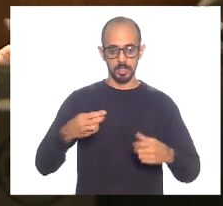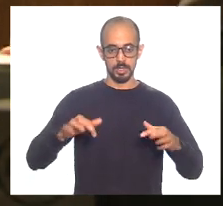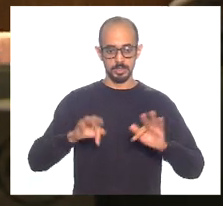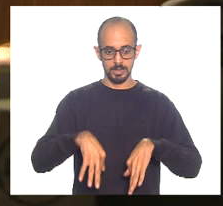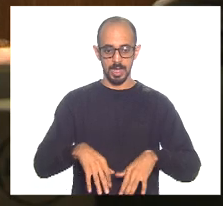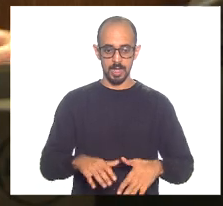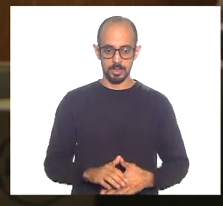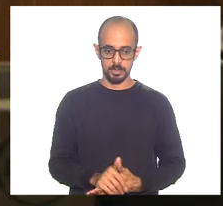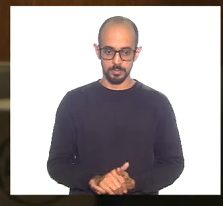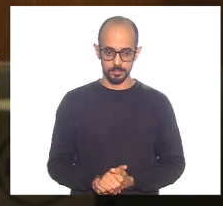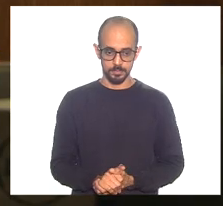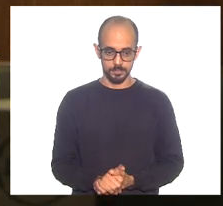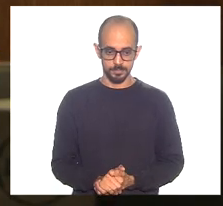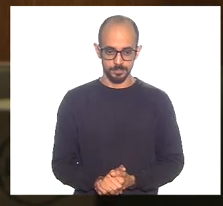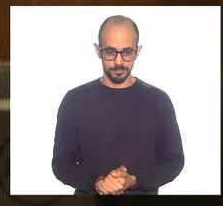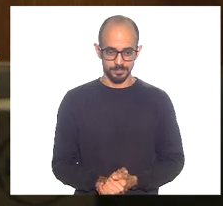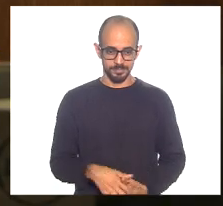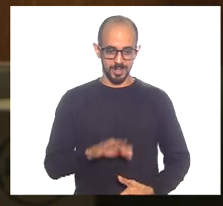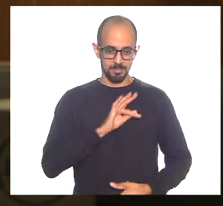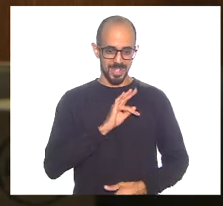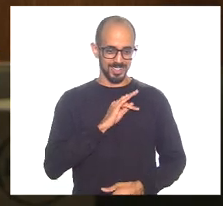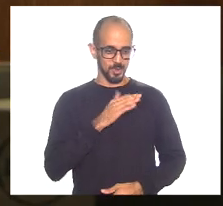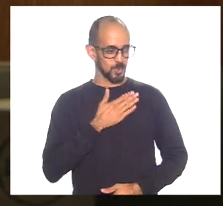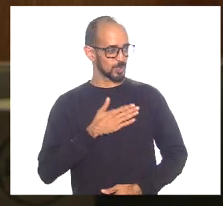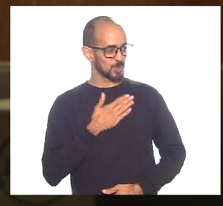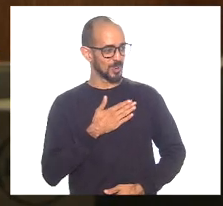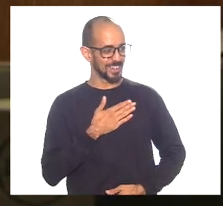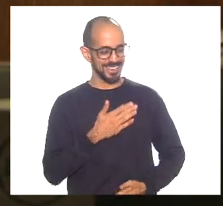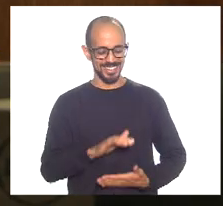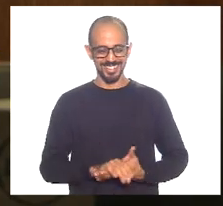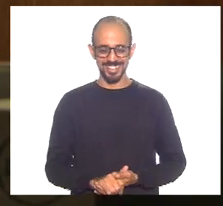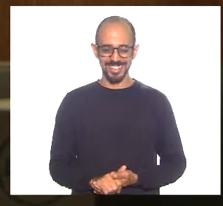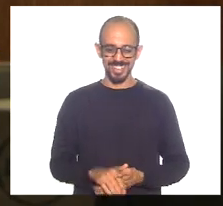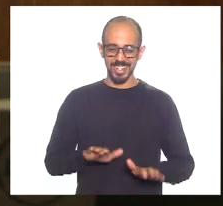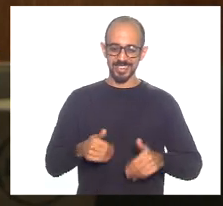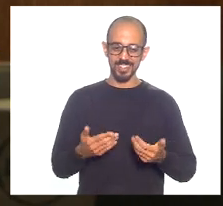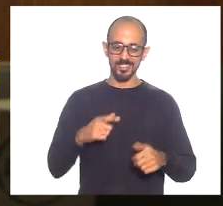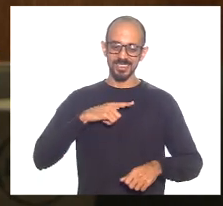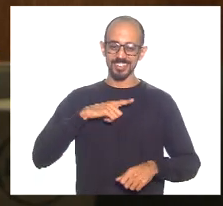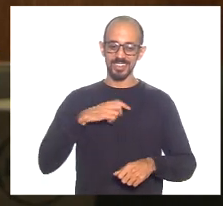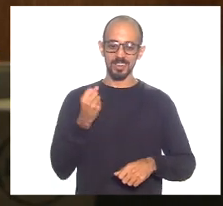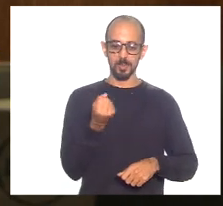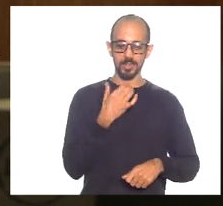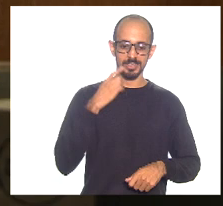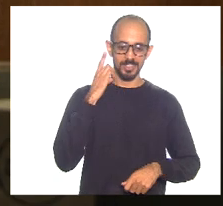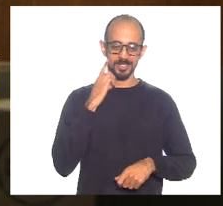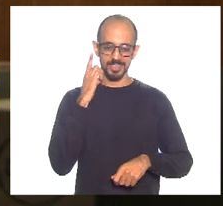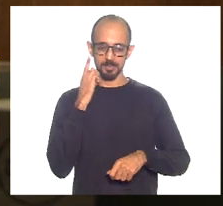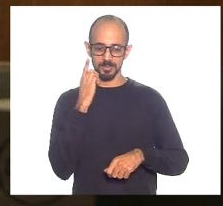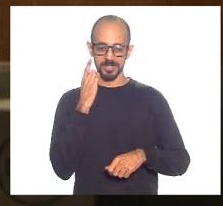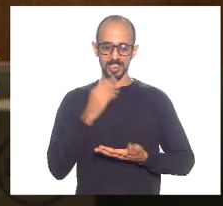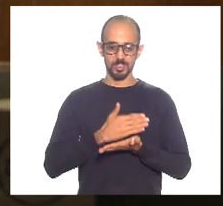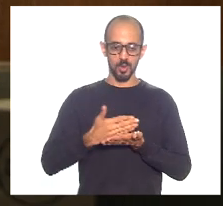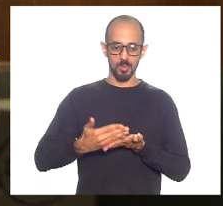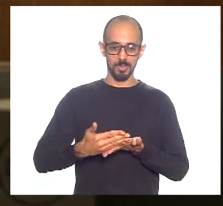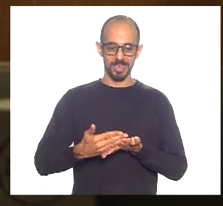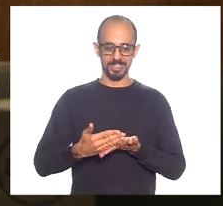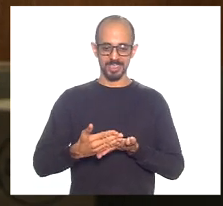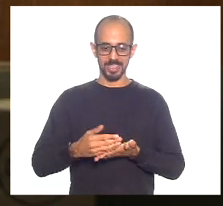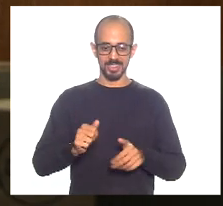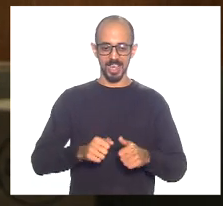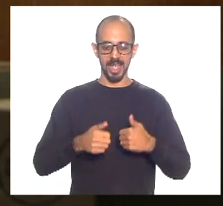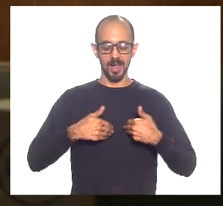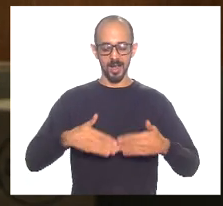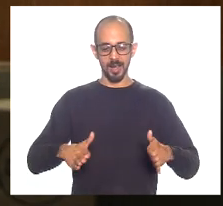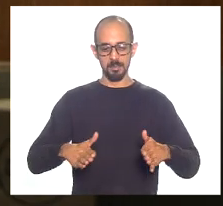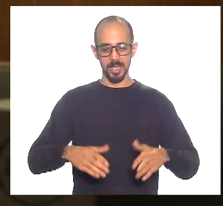encerrado. A Marta gostou. Havendo número legal sobre a proteção de Deus, iniciamos os nossos trabalhos. Está aberta a sessão ordinária do